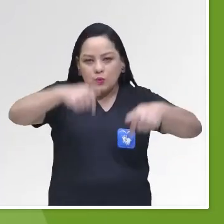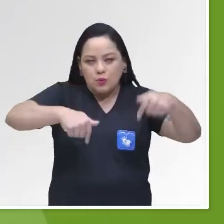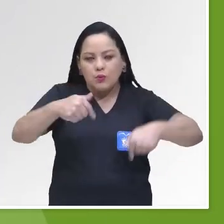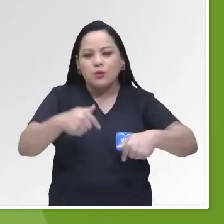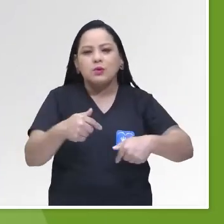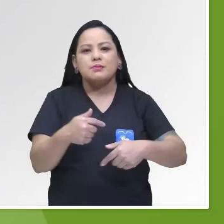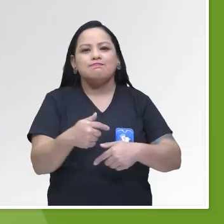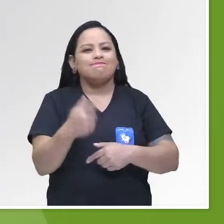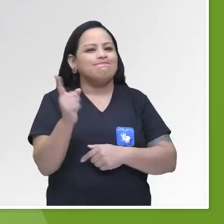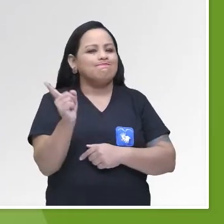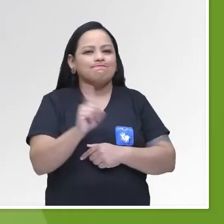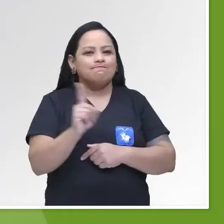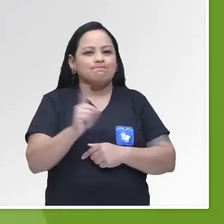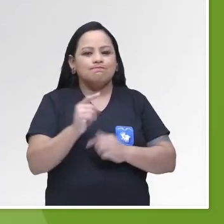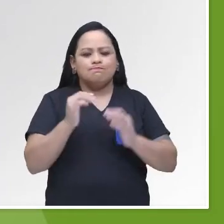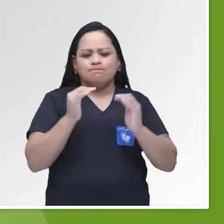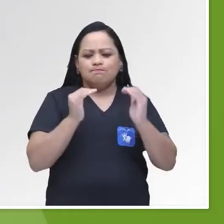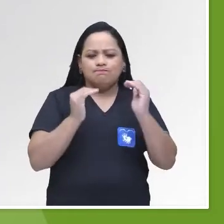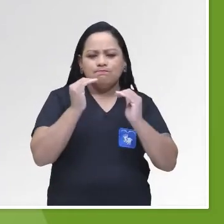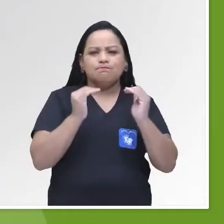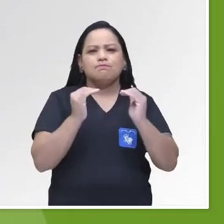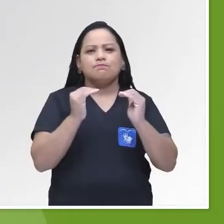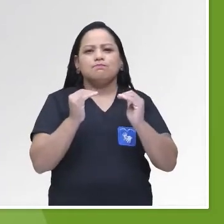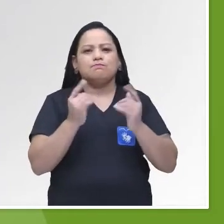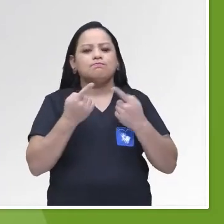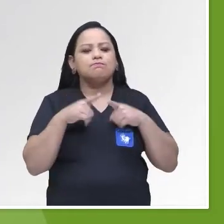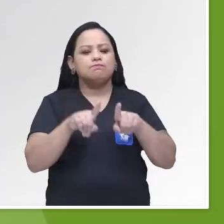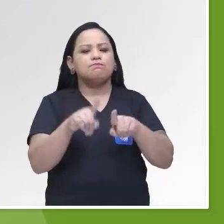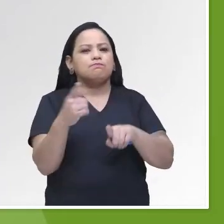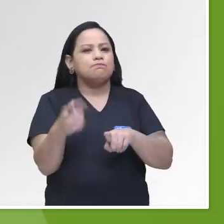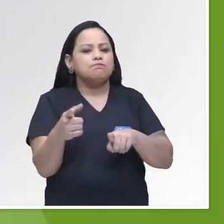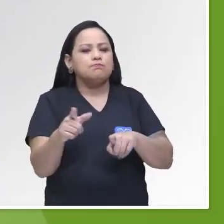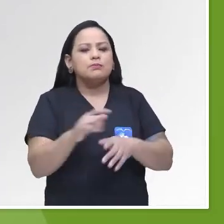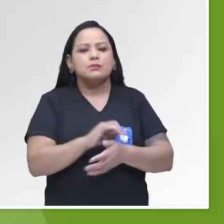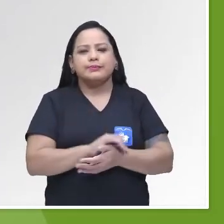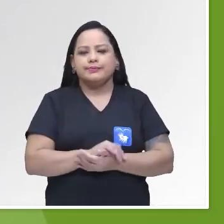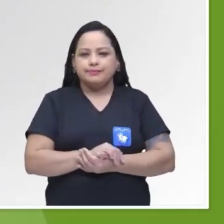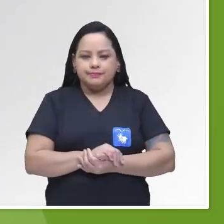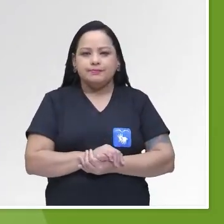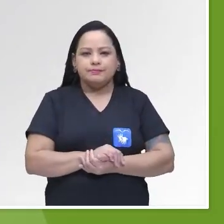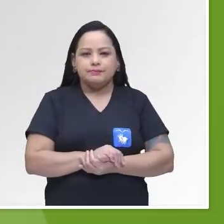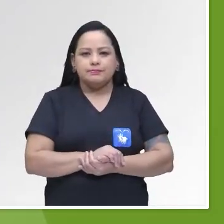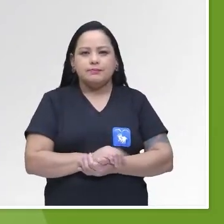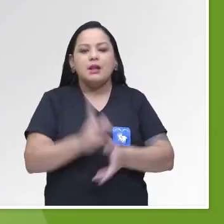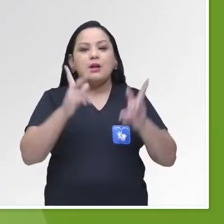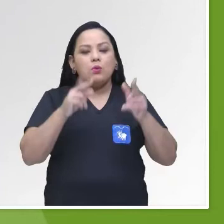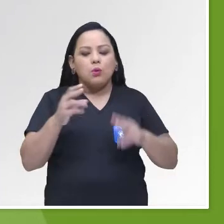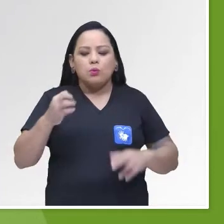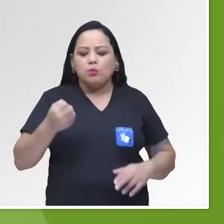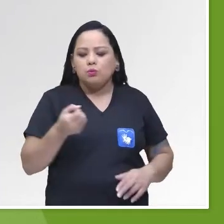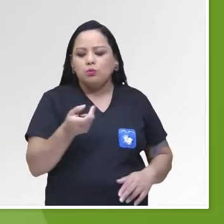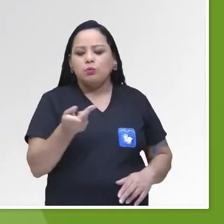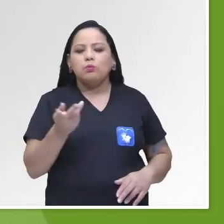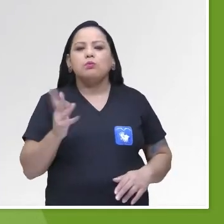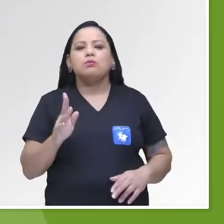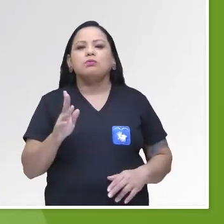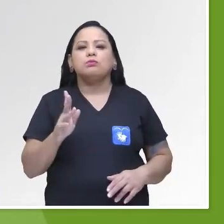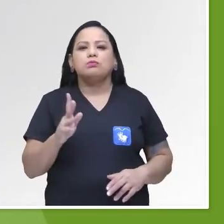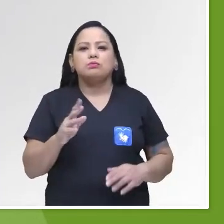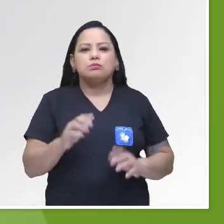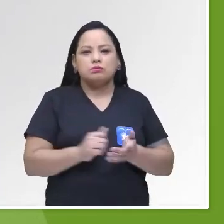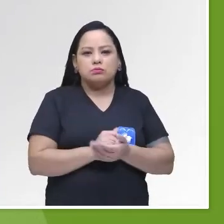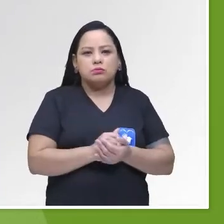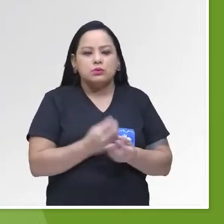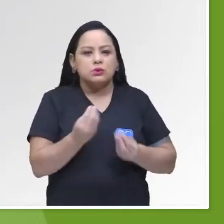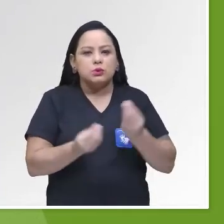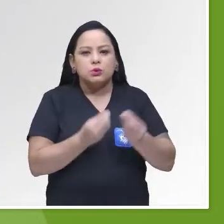não estão na mesma proporção, né? Elas não têm a mesma proporção, a mesma quantidade de elementos